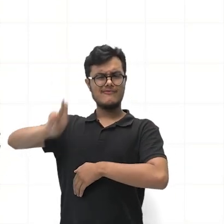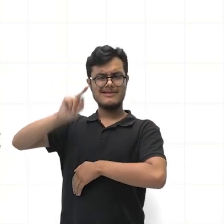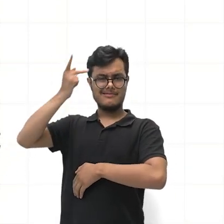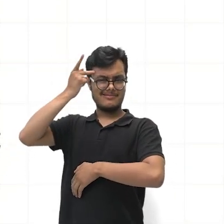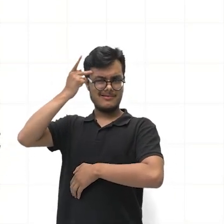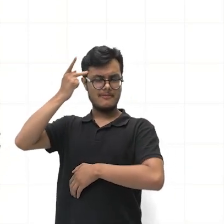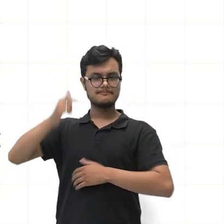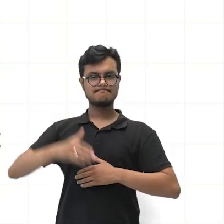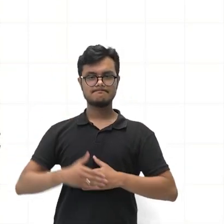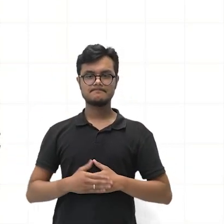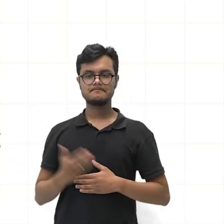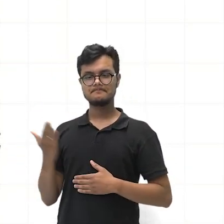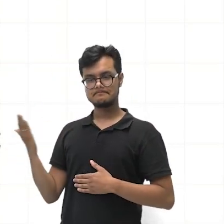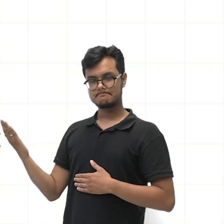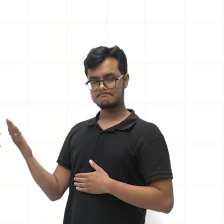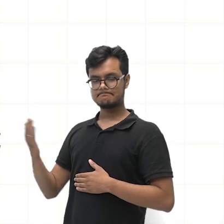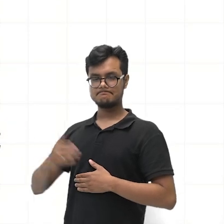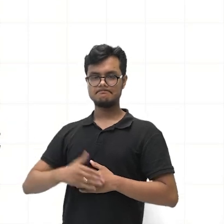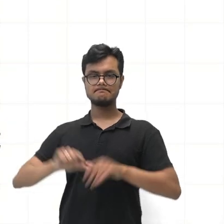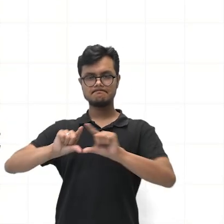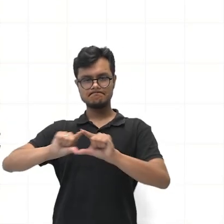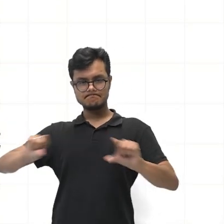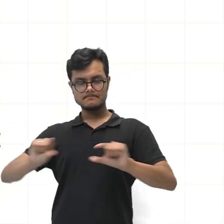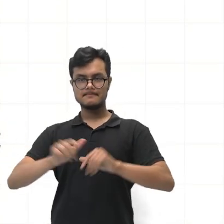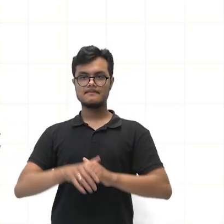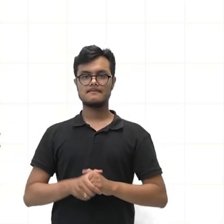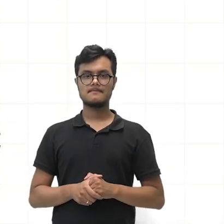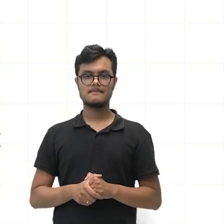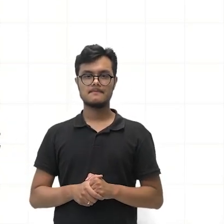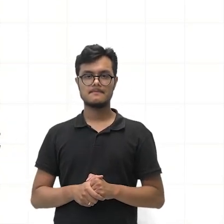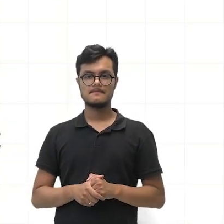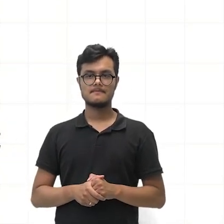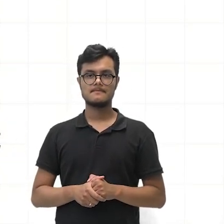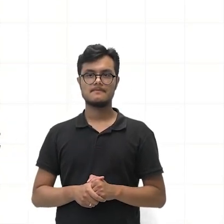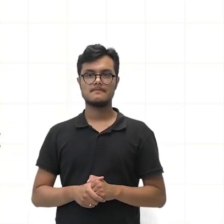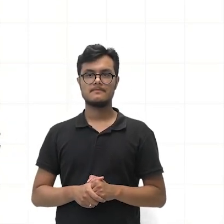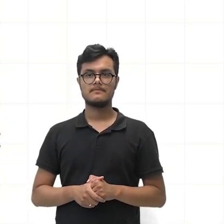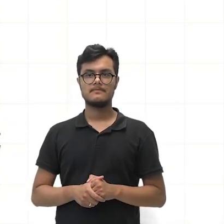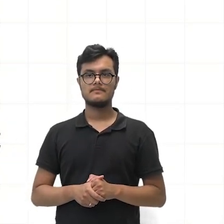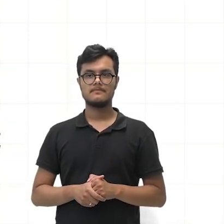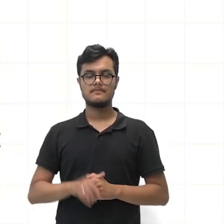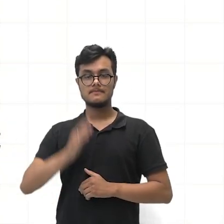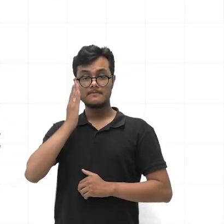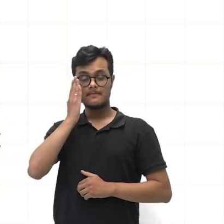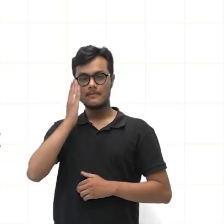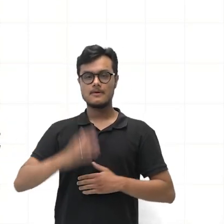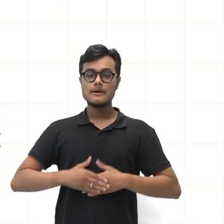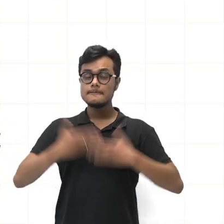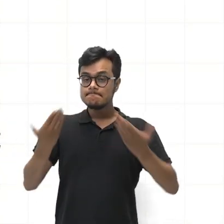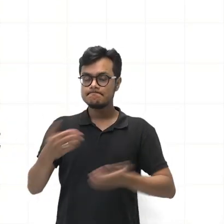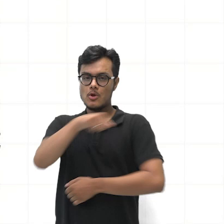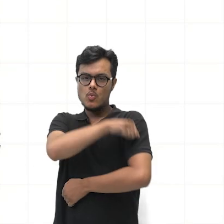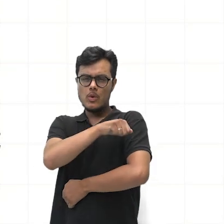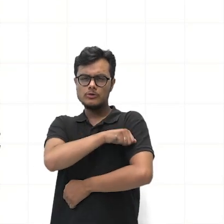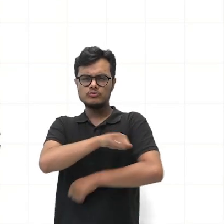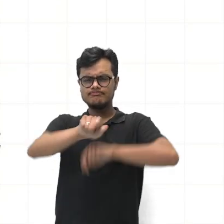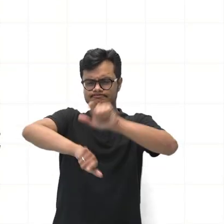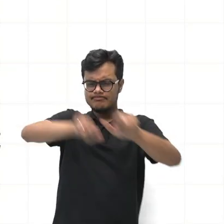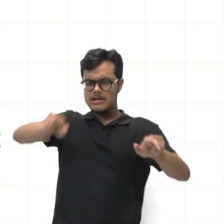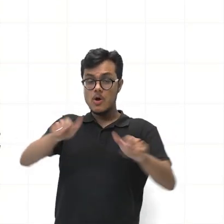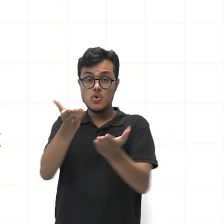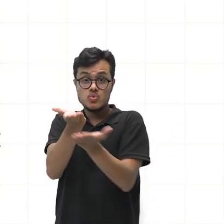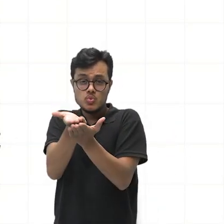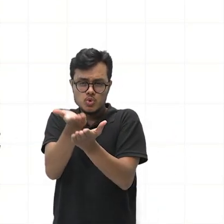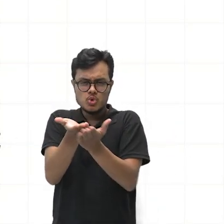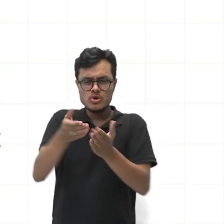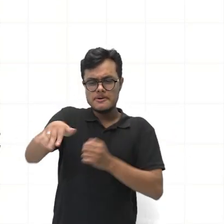né, .br, Universidade, Grupo da USP estuda custos de preços da cesta básica na região de Piracicaba.